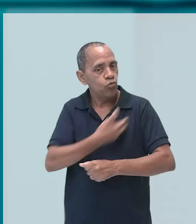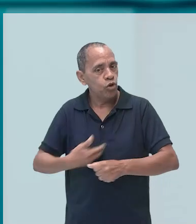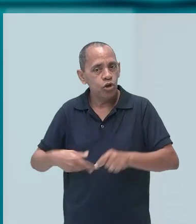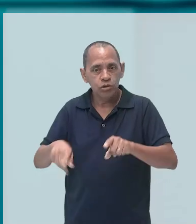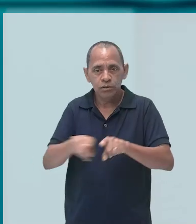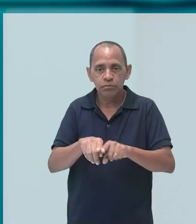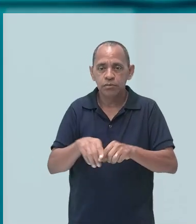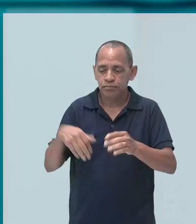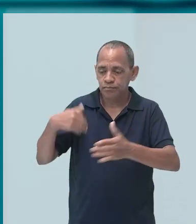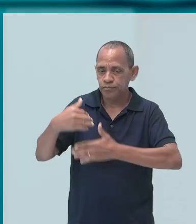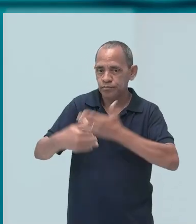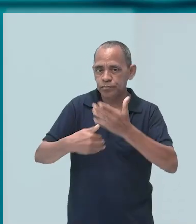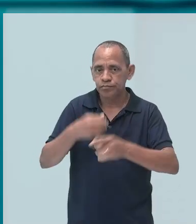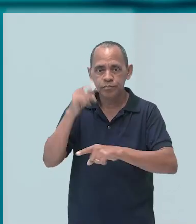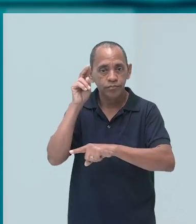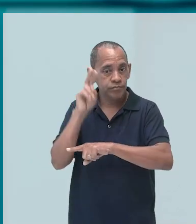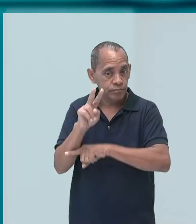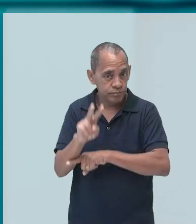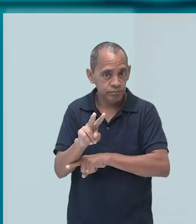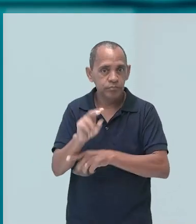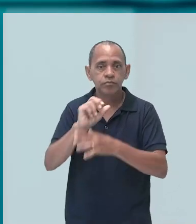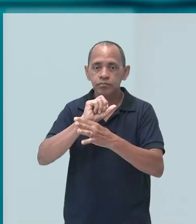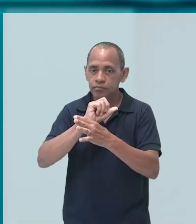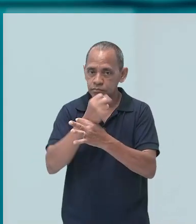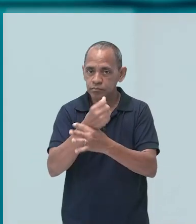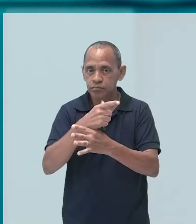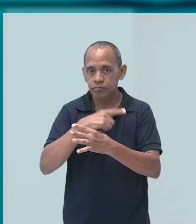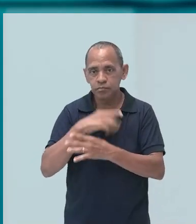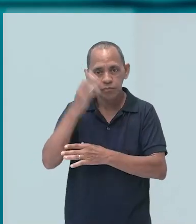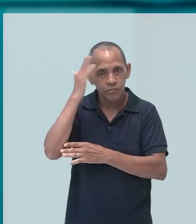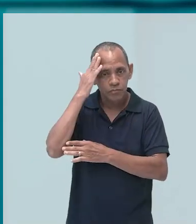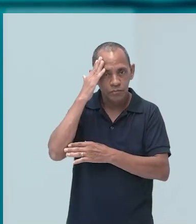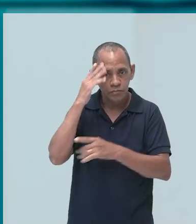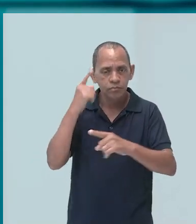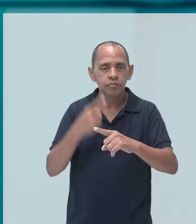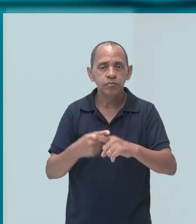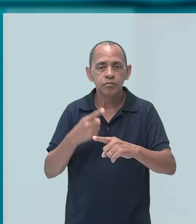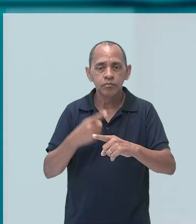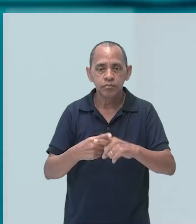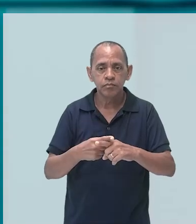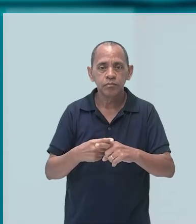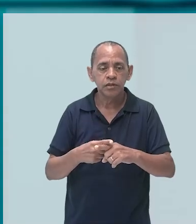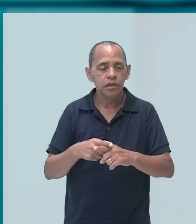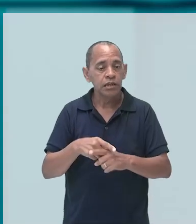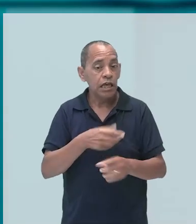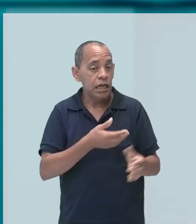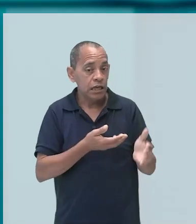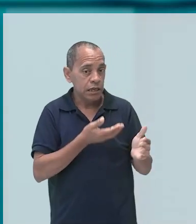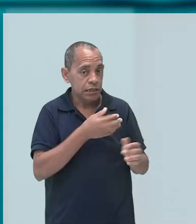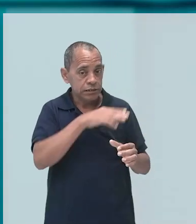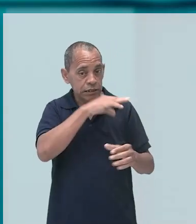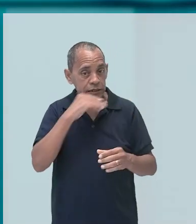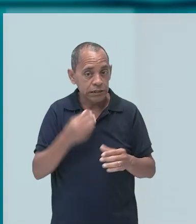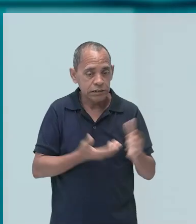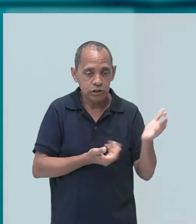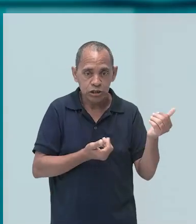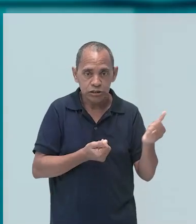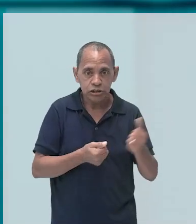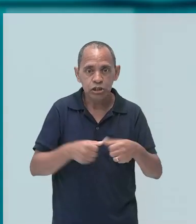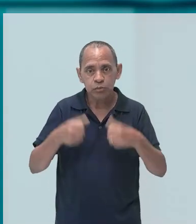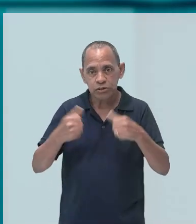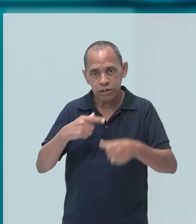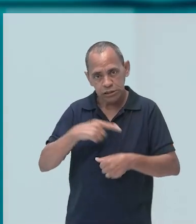Estado, esse processo de proteção. E entender por quê, professora? Por que tem que ter toda essa